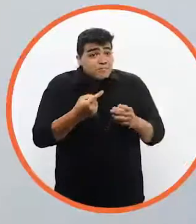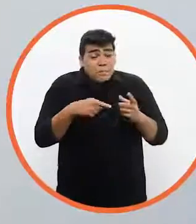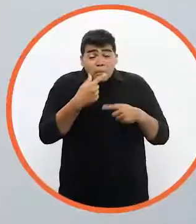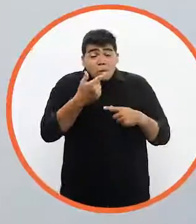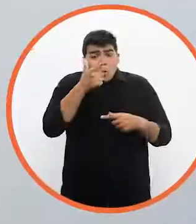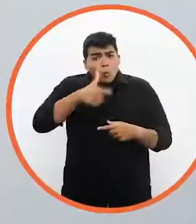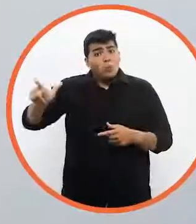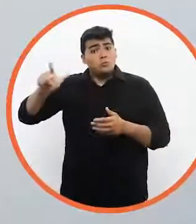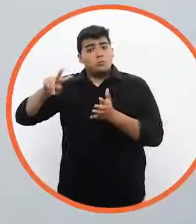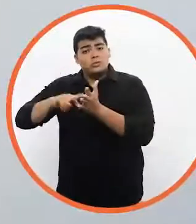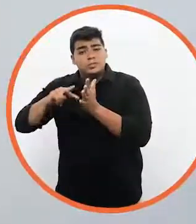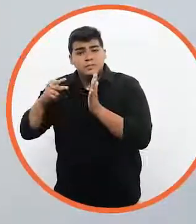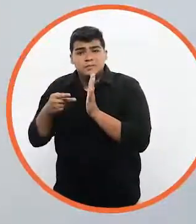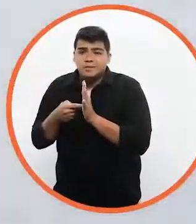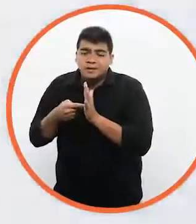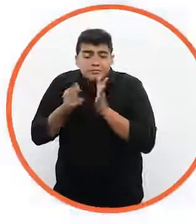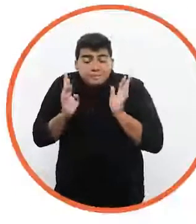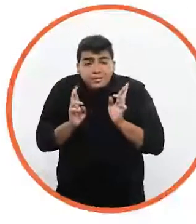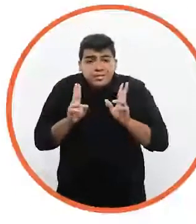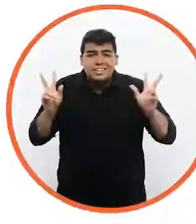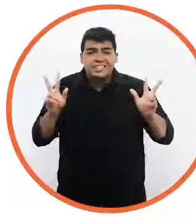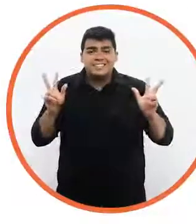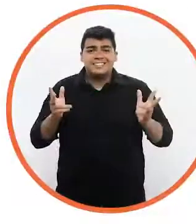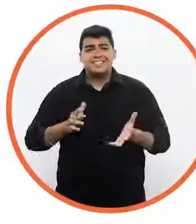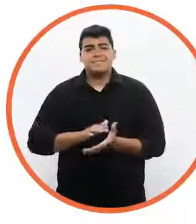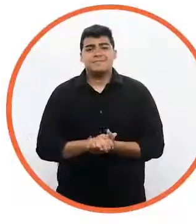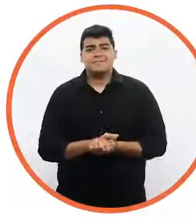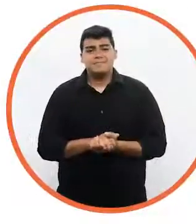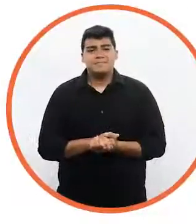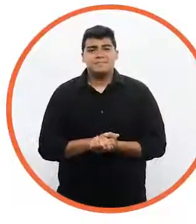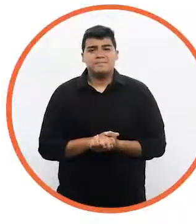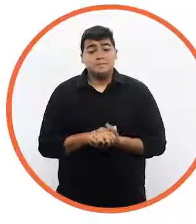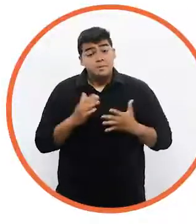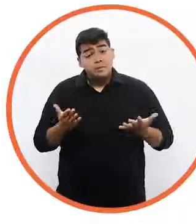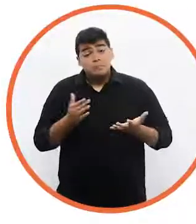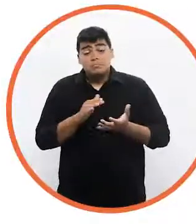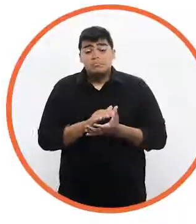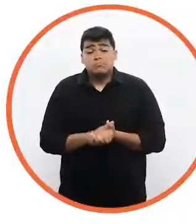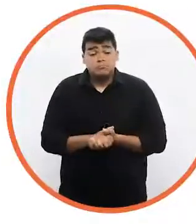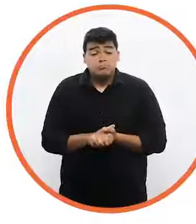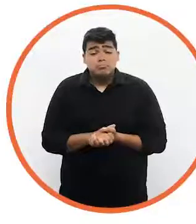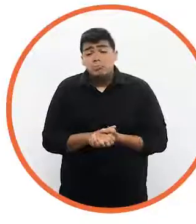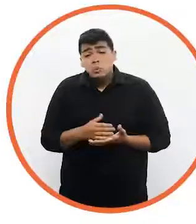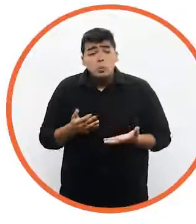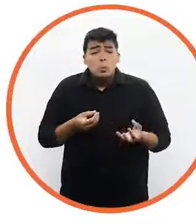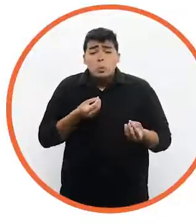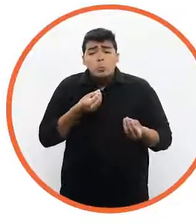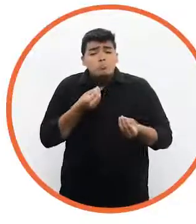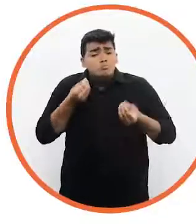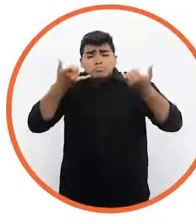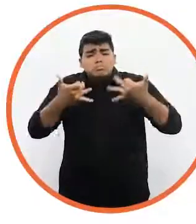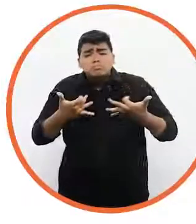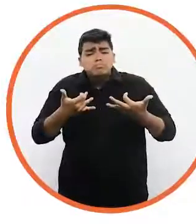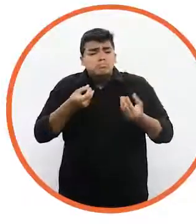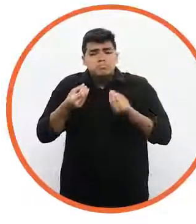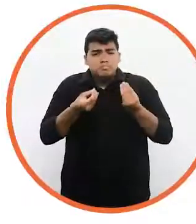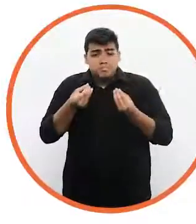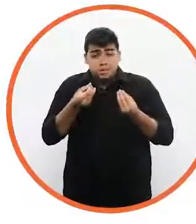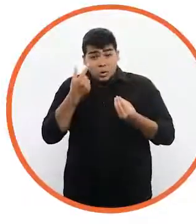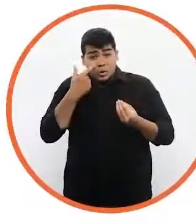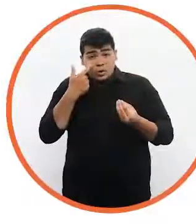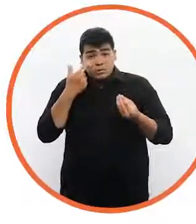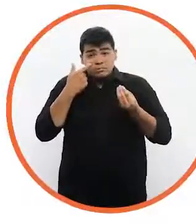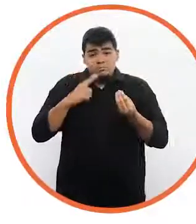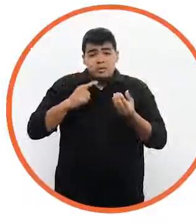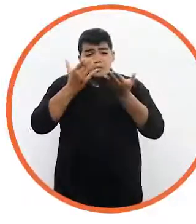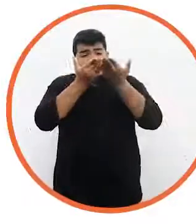frente e que por trás vai ser alguém totalmente diferente. Bem, então o que é que nós temos aqui? Falsos